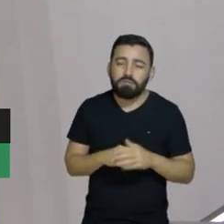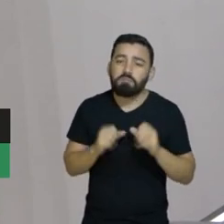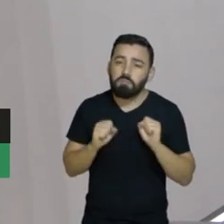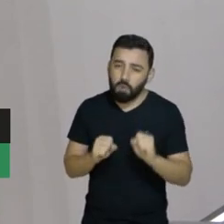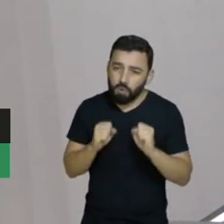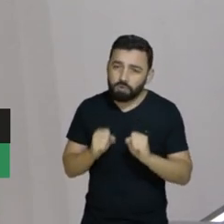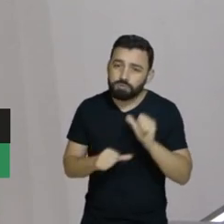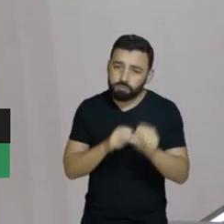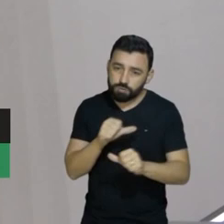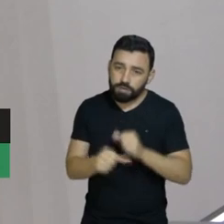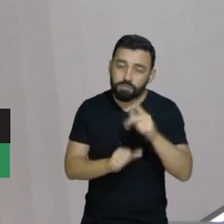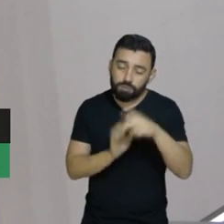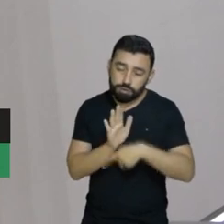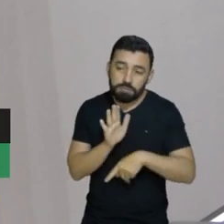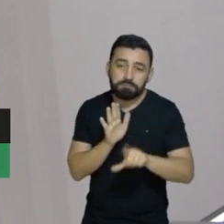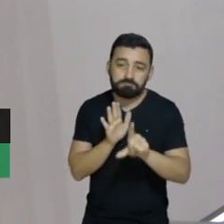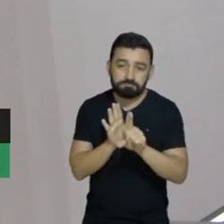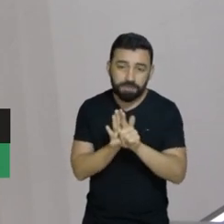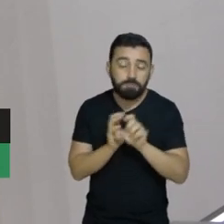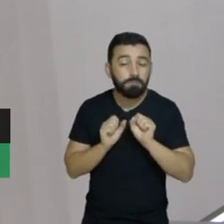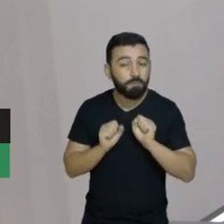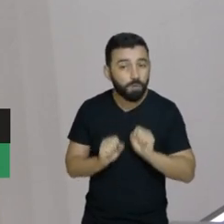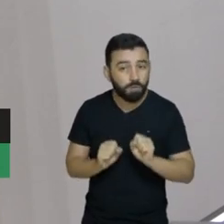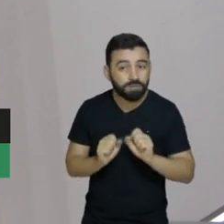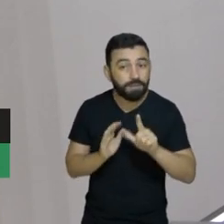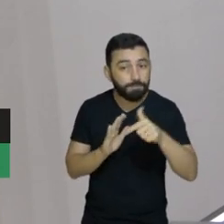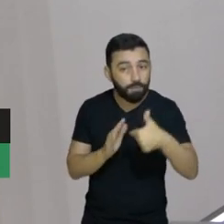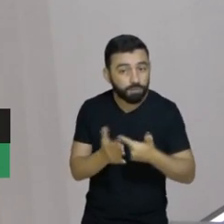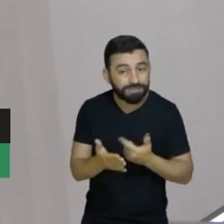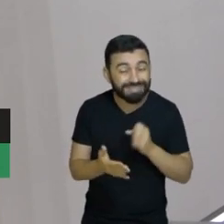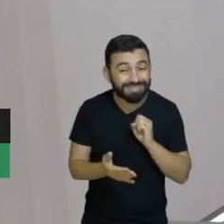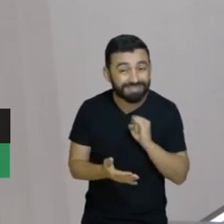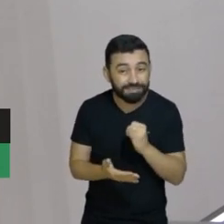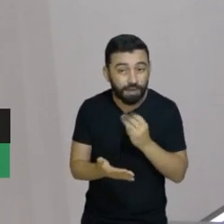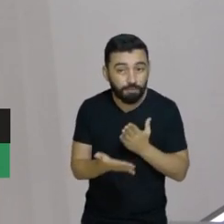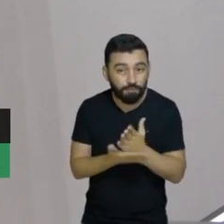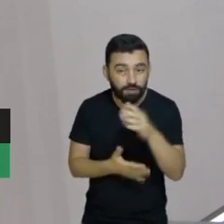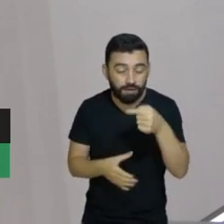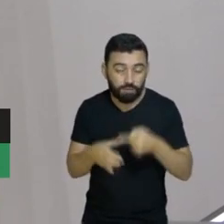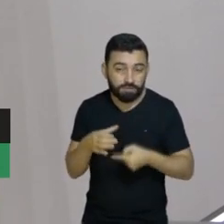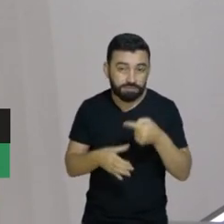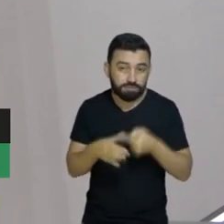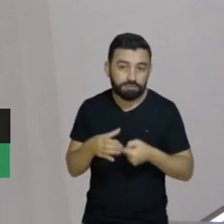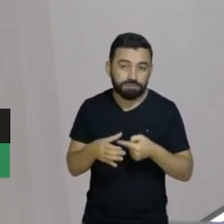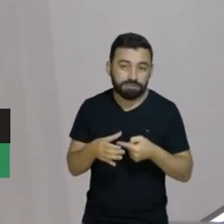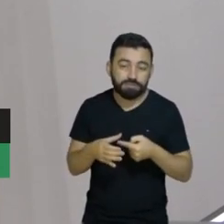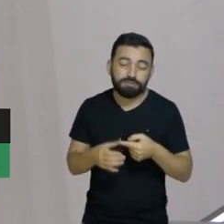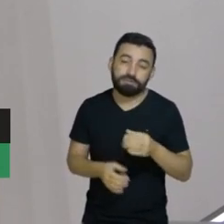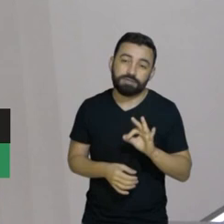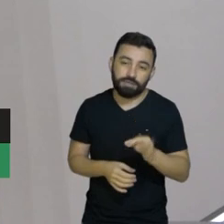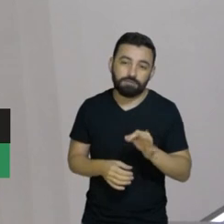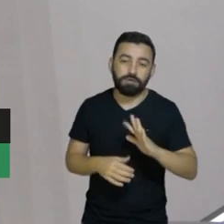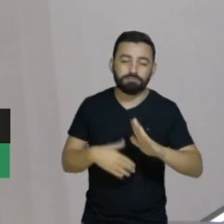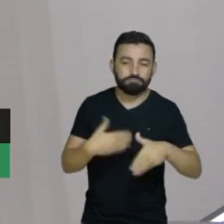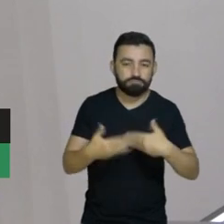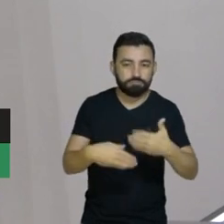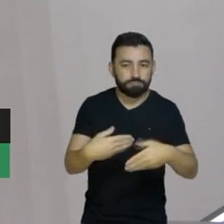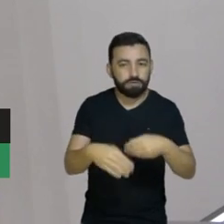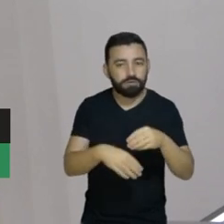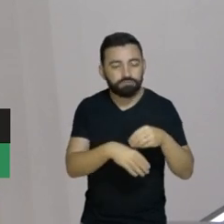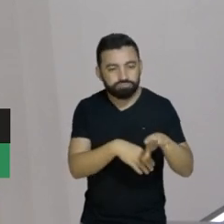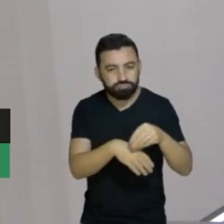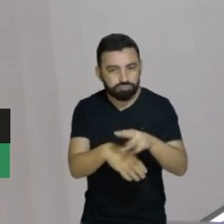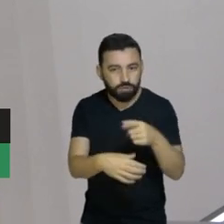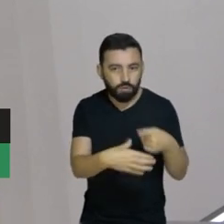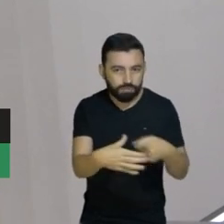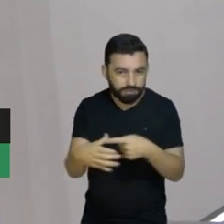num projeto de lei após a aprovação nesta comissão e aí sim ser encaminhado às demais comissões